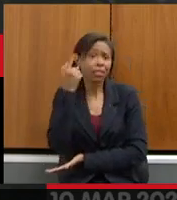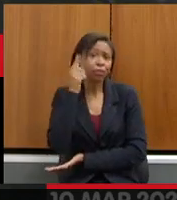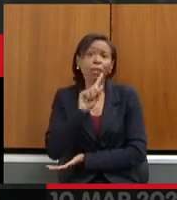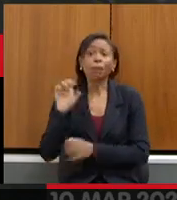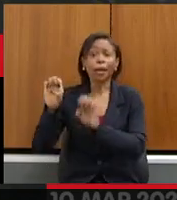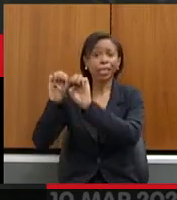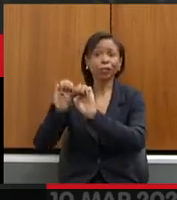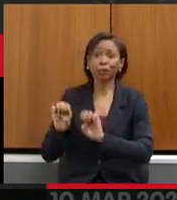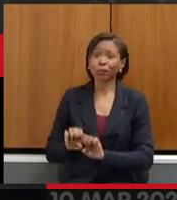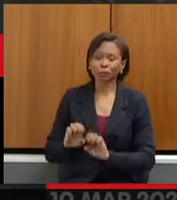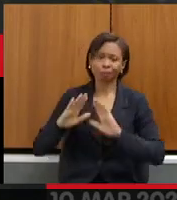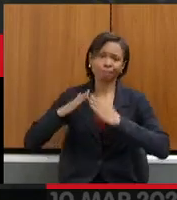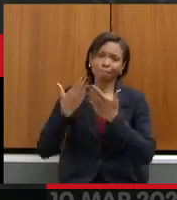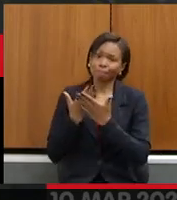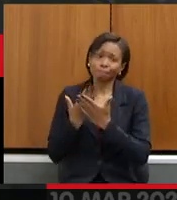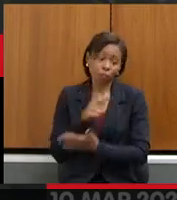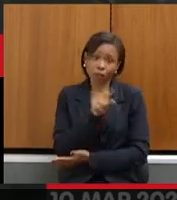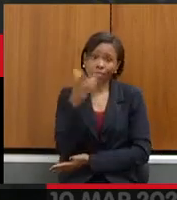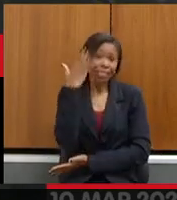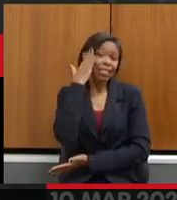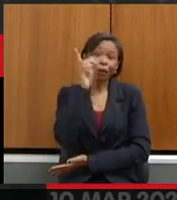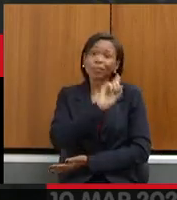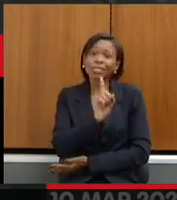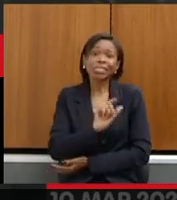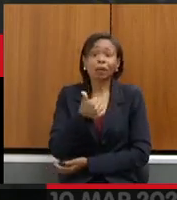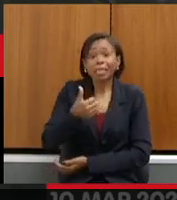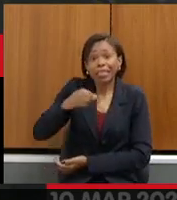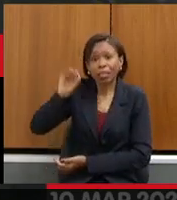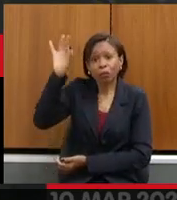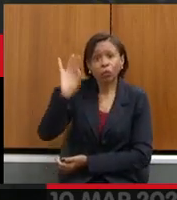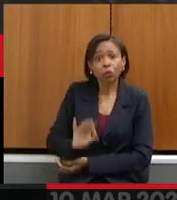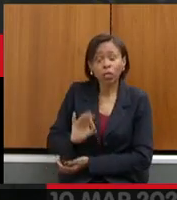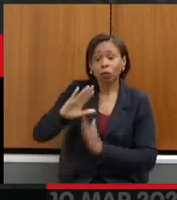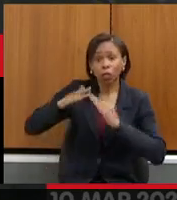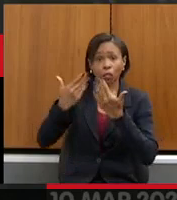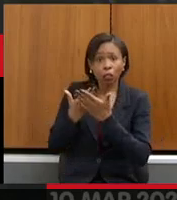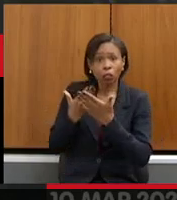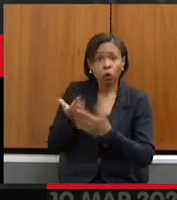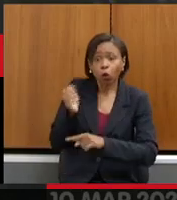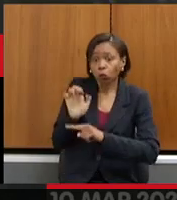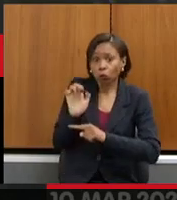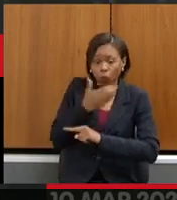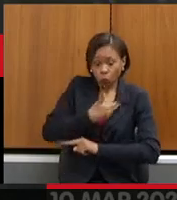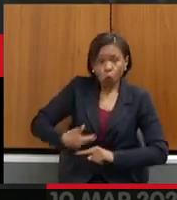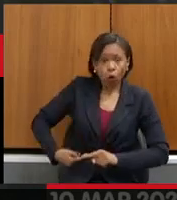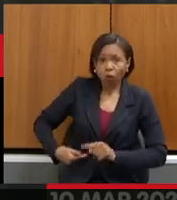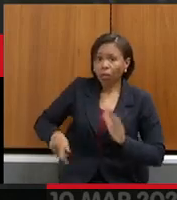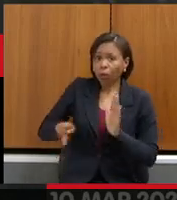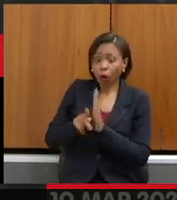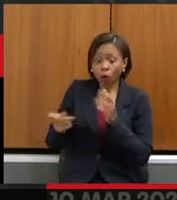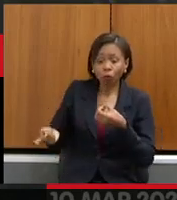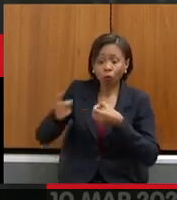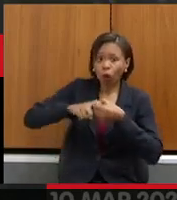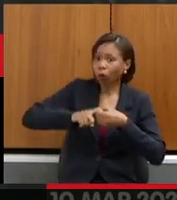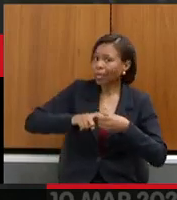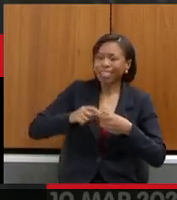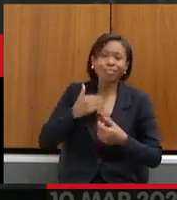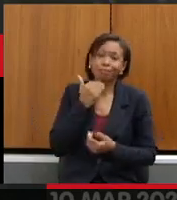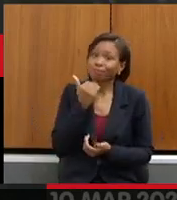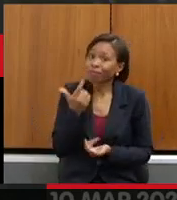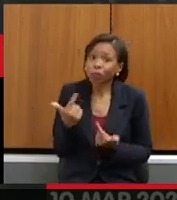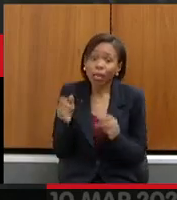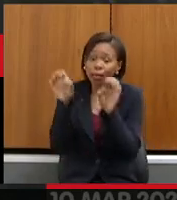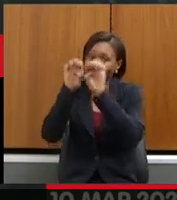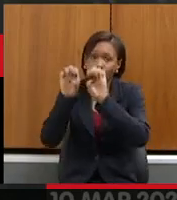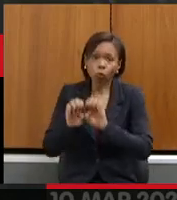das escolas vocês sabem Vocês não tem 10 por cento das escolas estaduais Preparadas para o retorno das escolas que não tem quadra